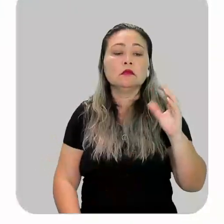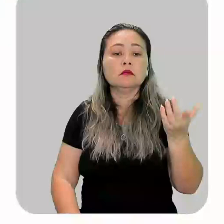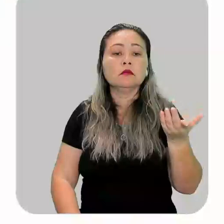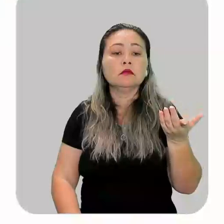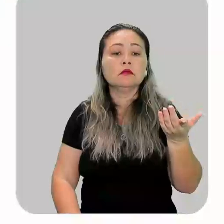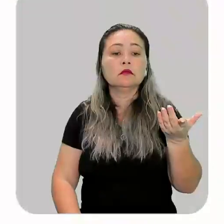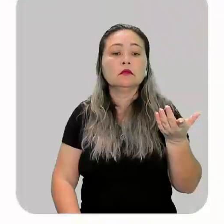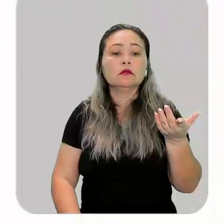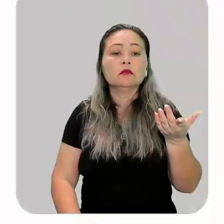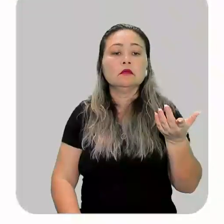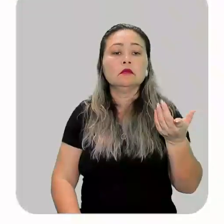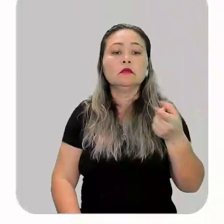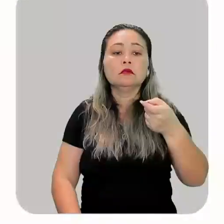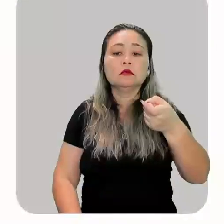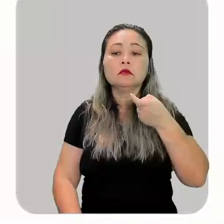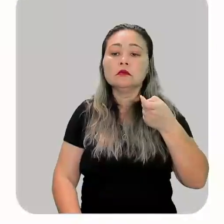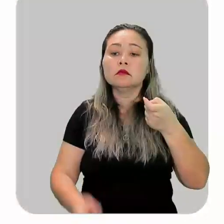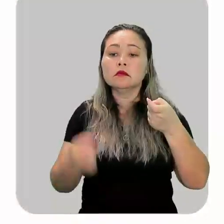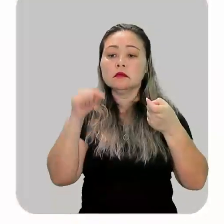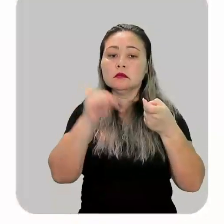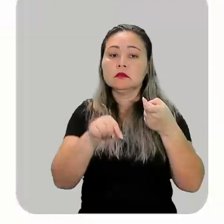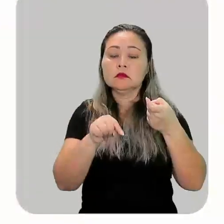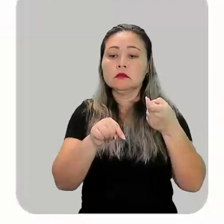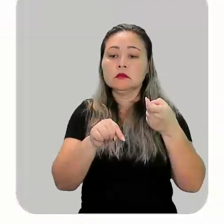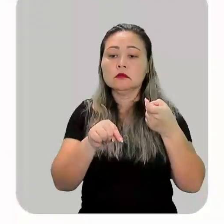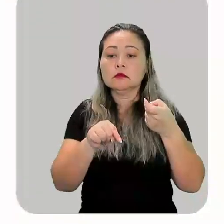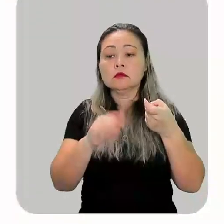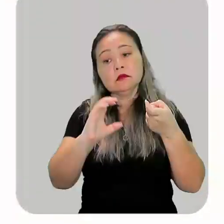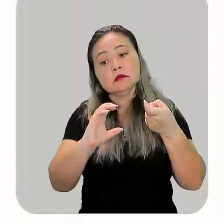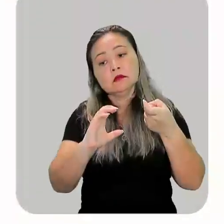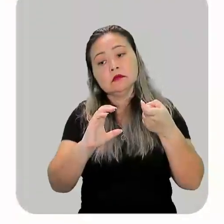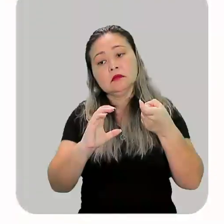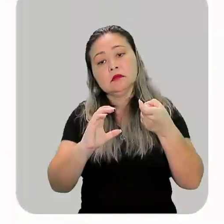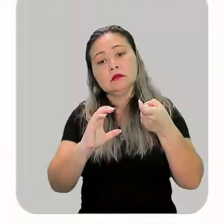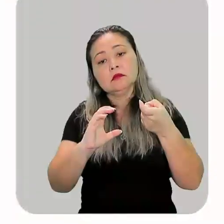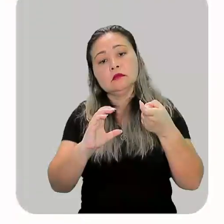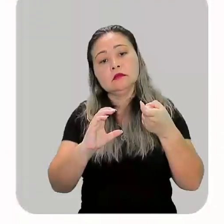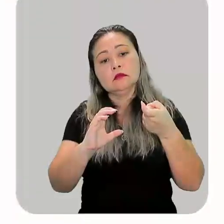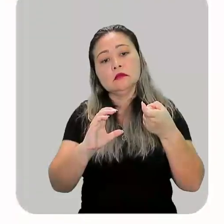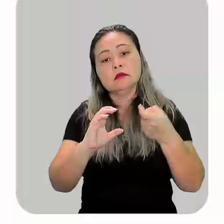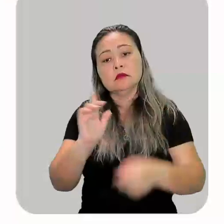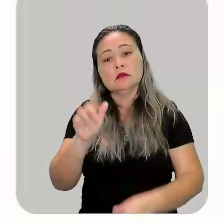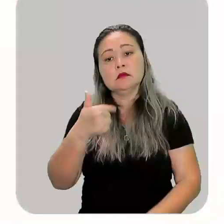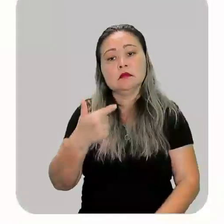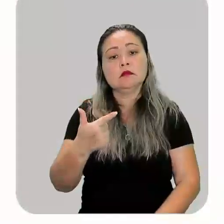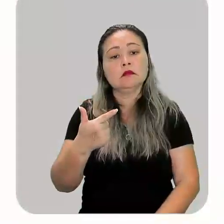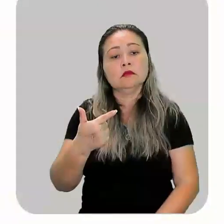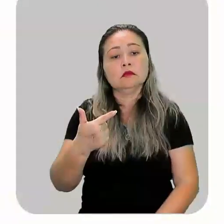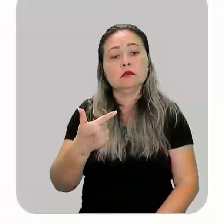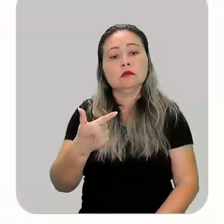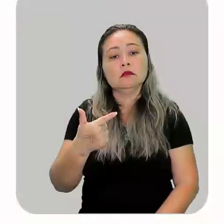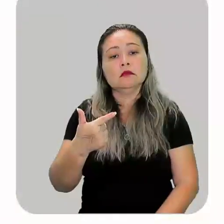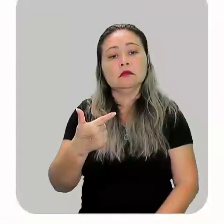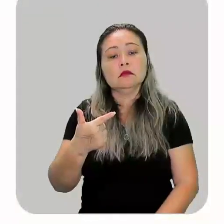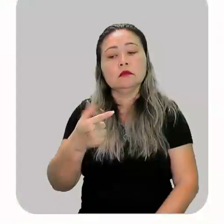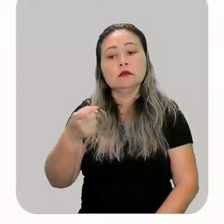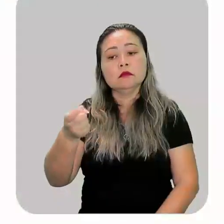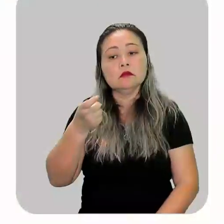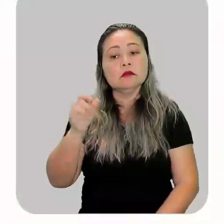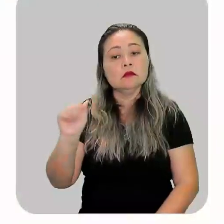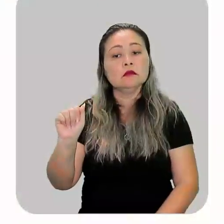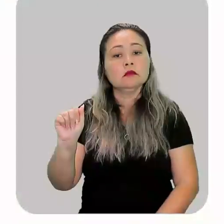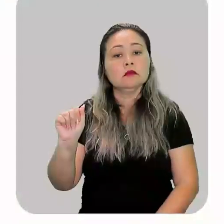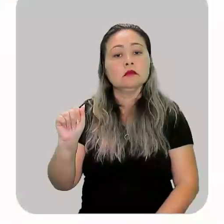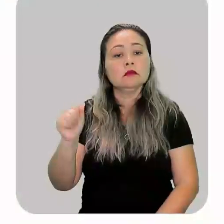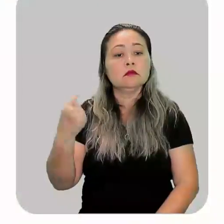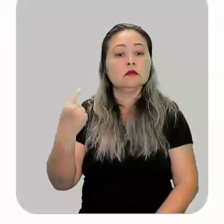lá. Quem é o X de um ponto? Pode ser do C? Vamos pegar do C, 2. 2. E quem é o X do